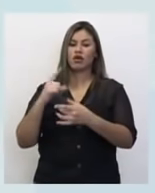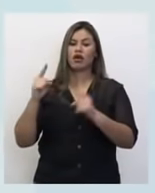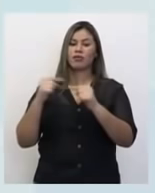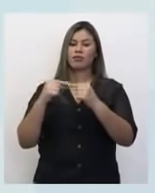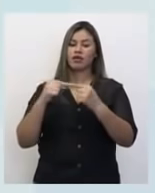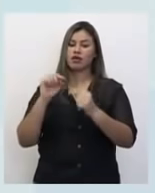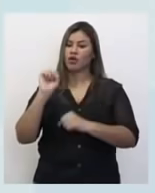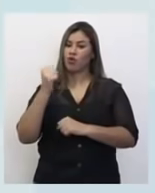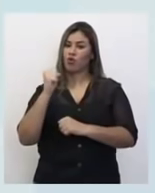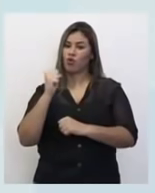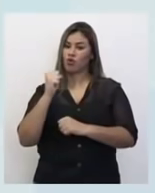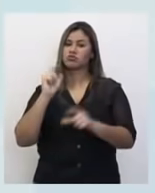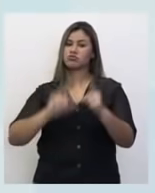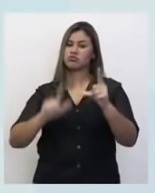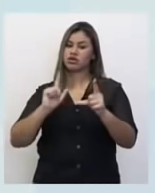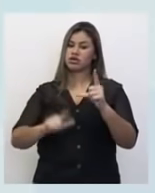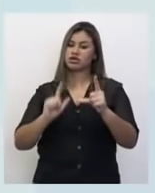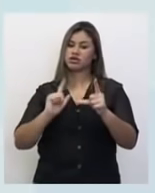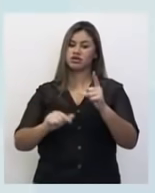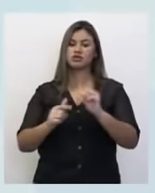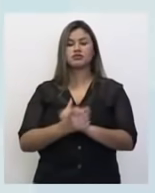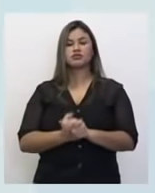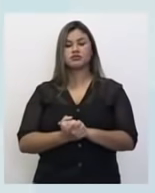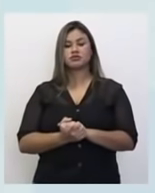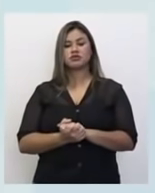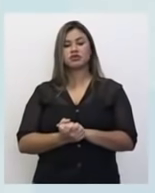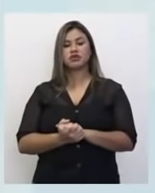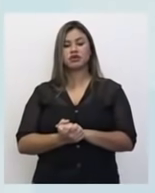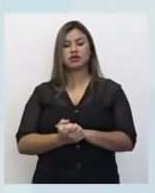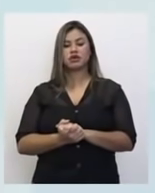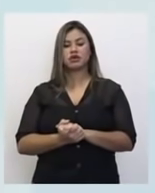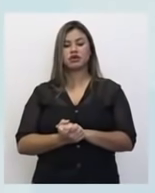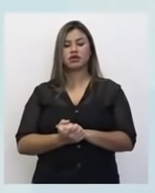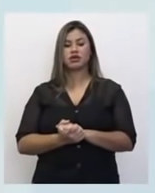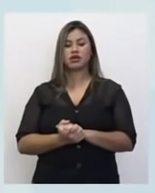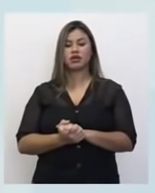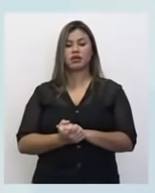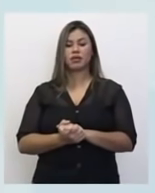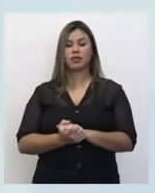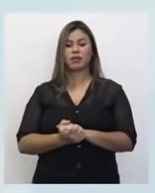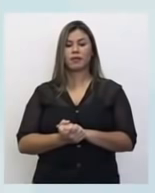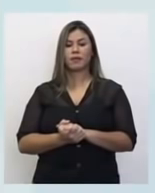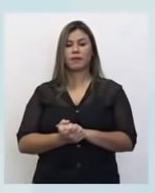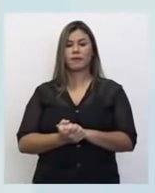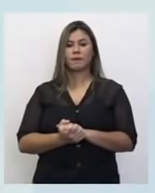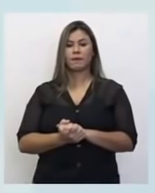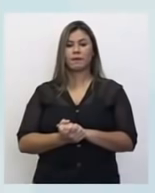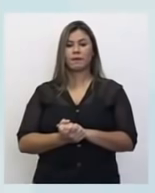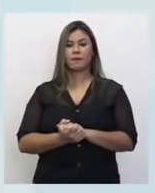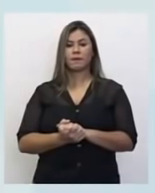letras, tá? que vai aparecer aí para vocês.